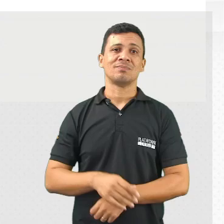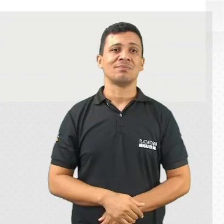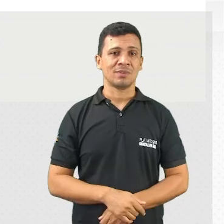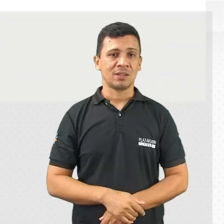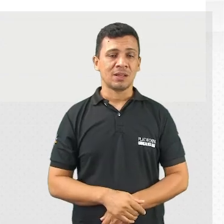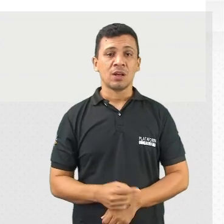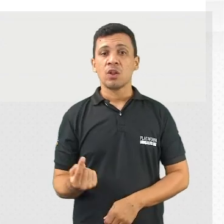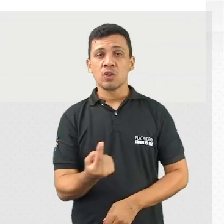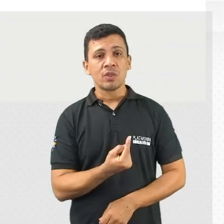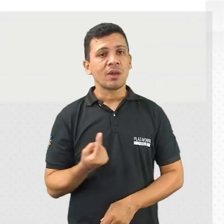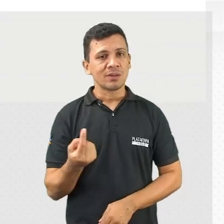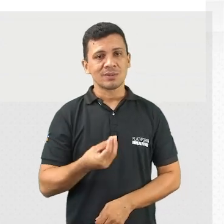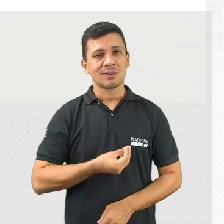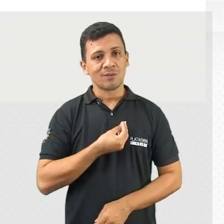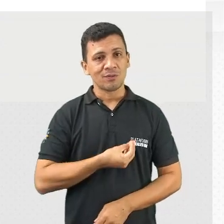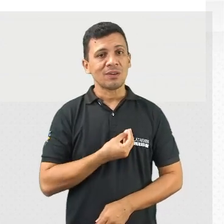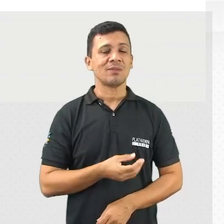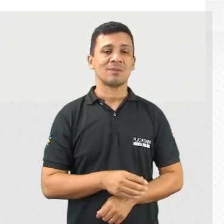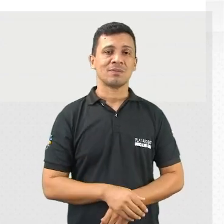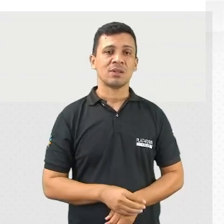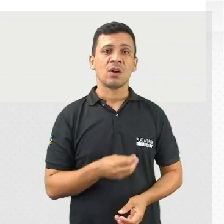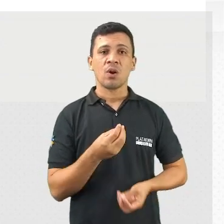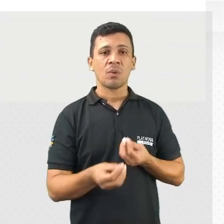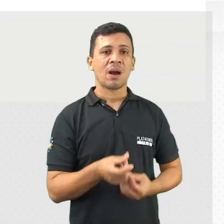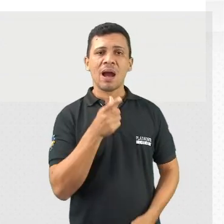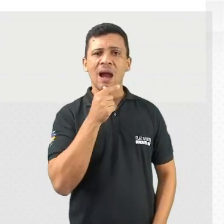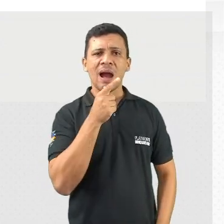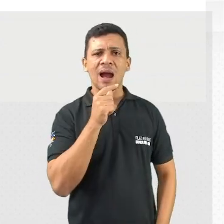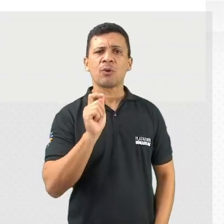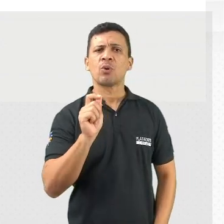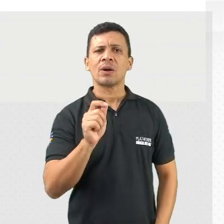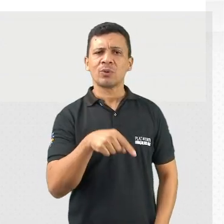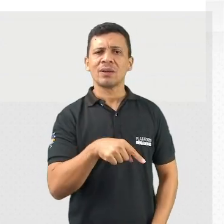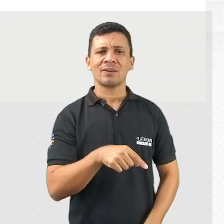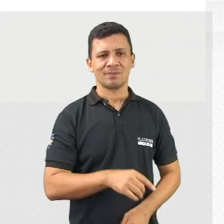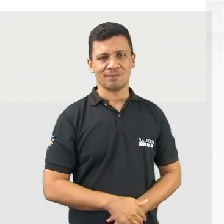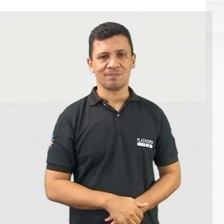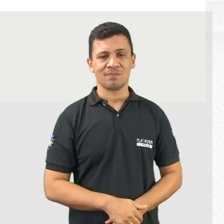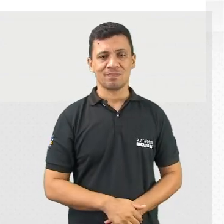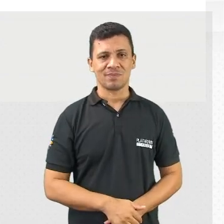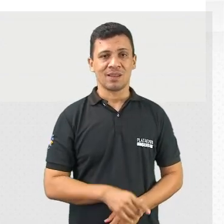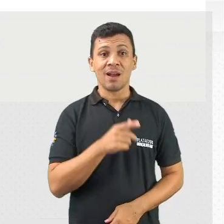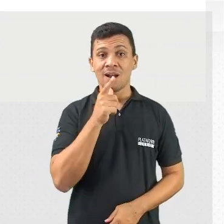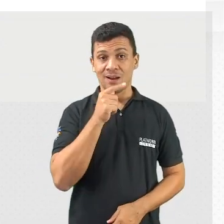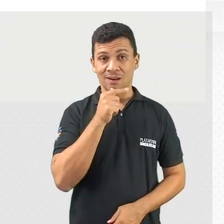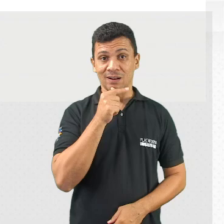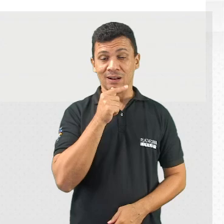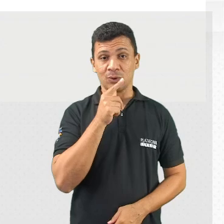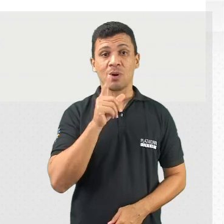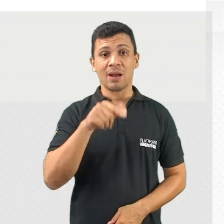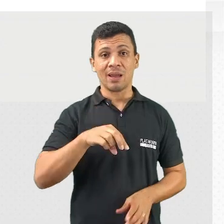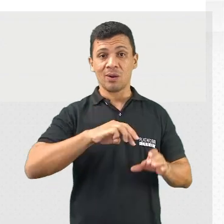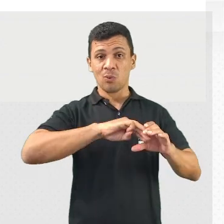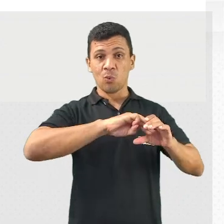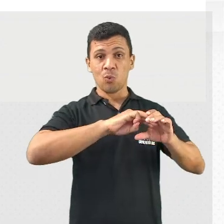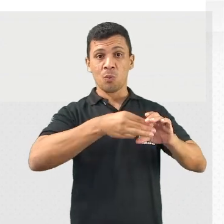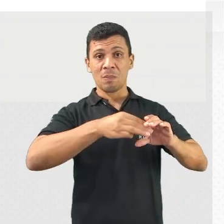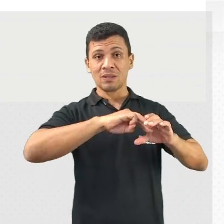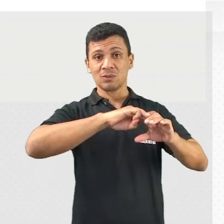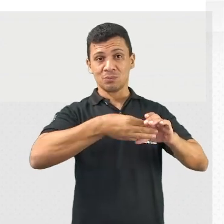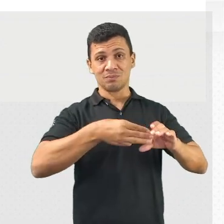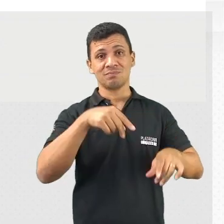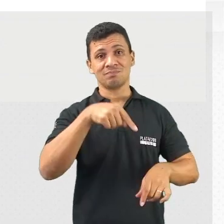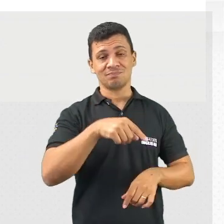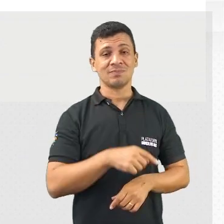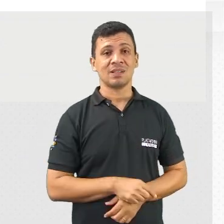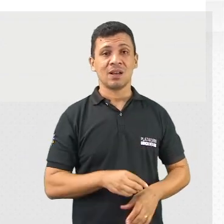Justamente onde nós estamos inseridos. E quem seria a água? A água, gente, seria o manto que